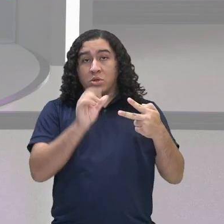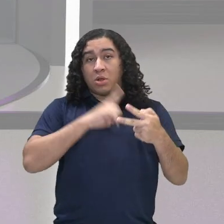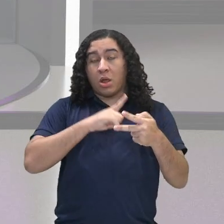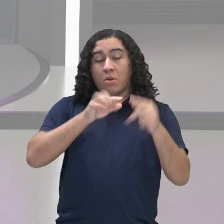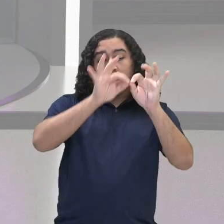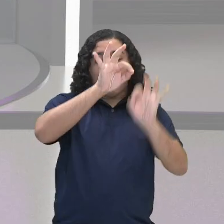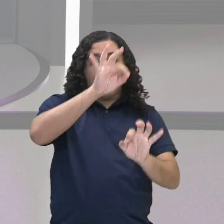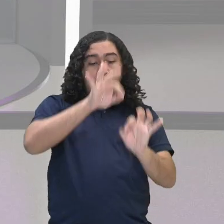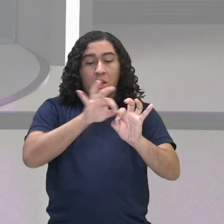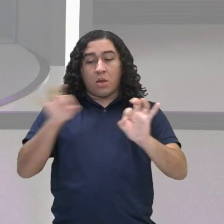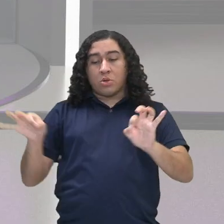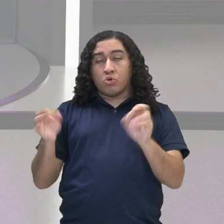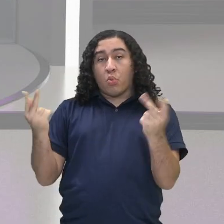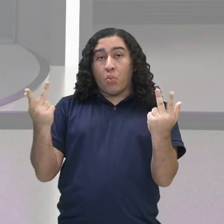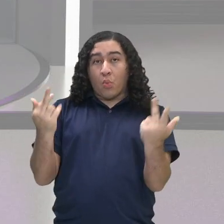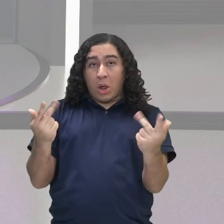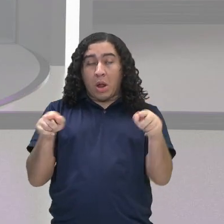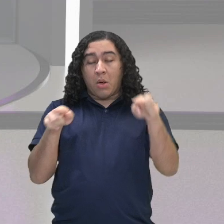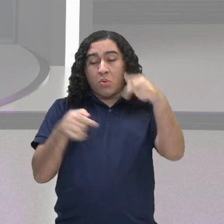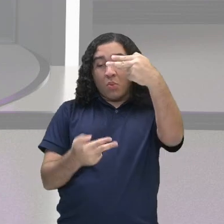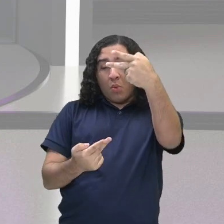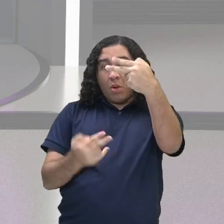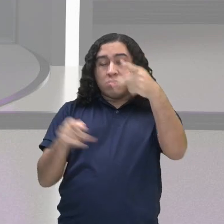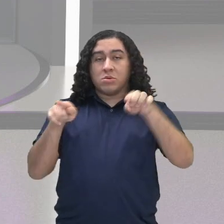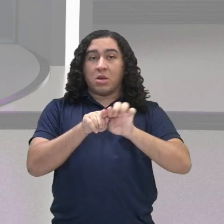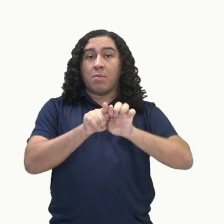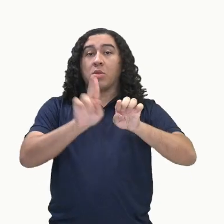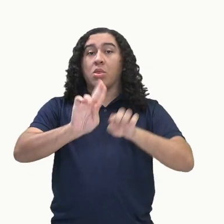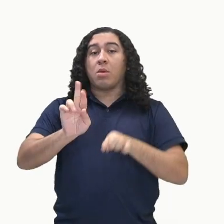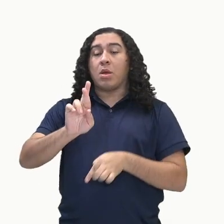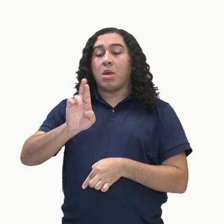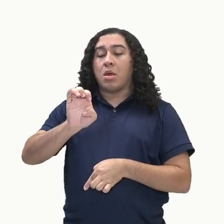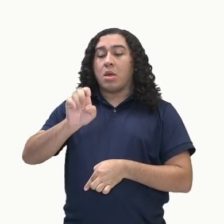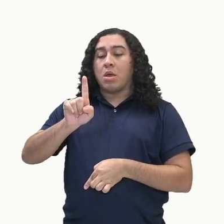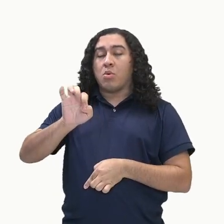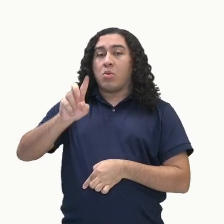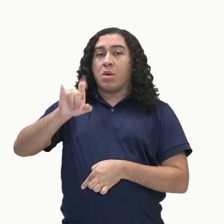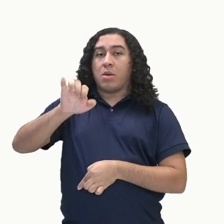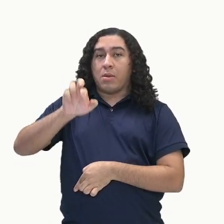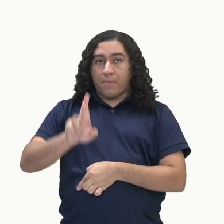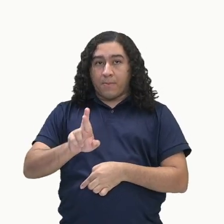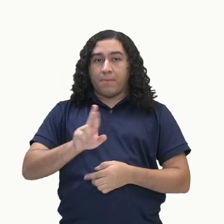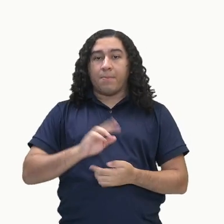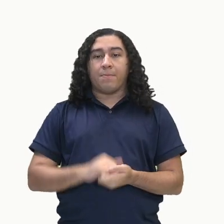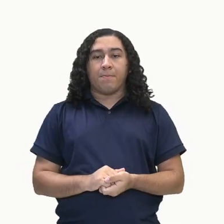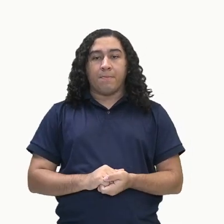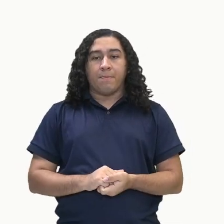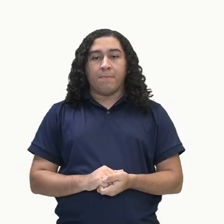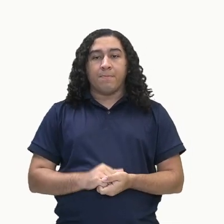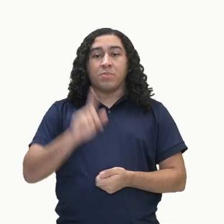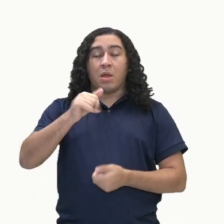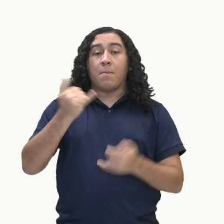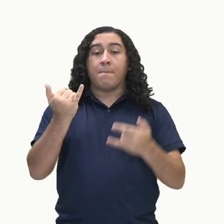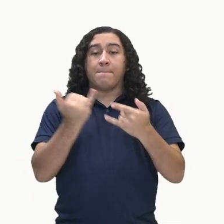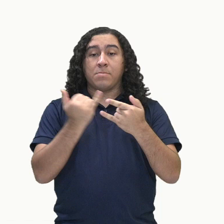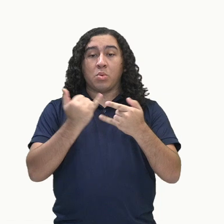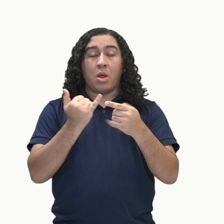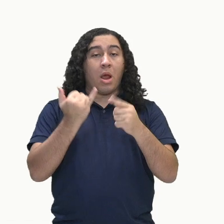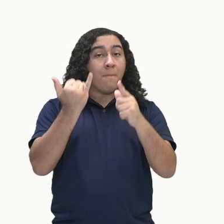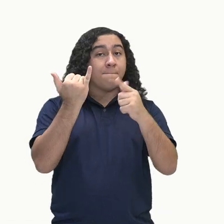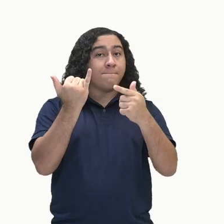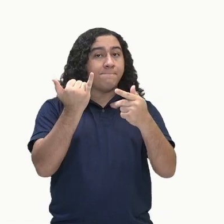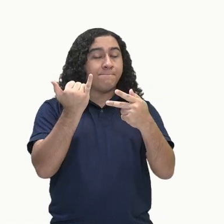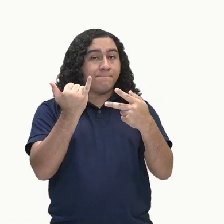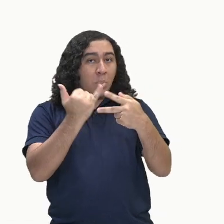chamamos de polígonos regulares. Vamos lá dar uma olhadinha. São polígonos que possuem as medidas de